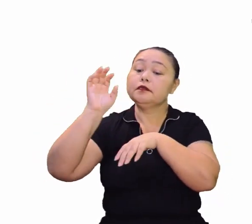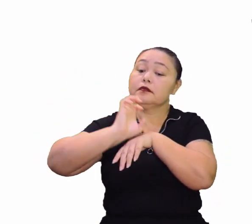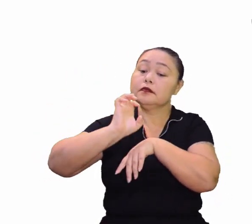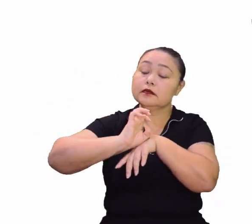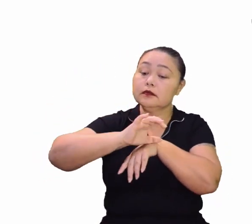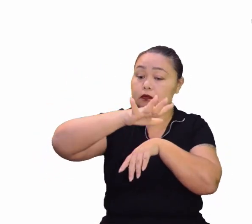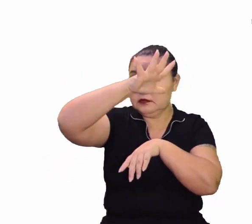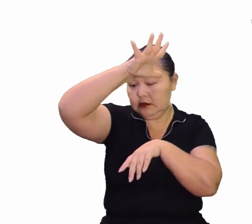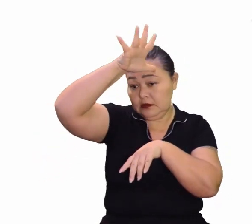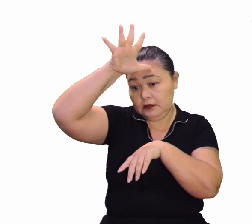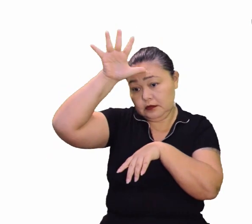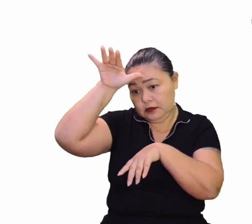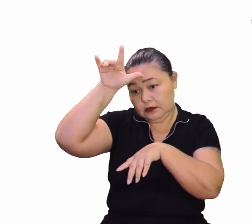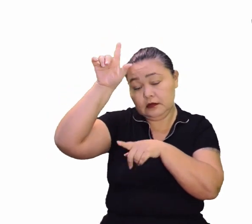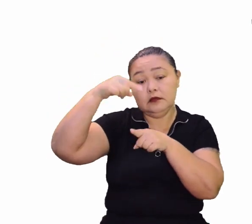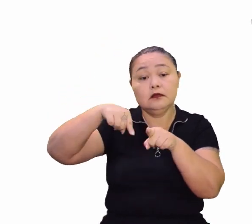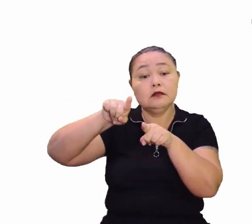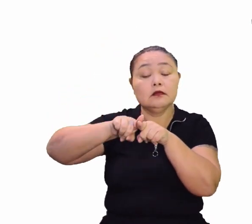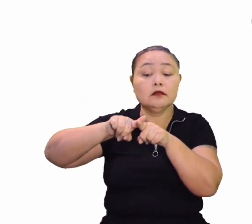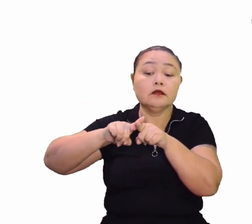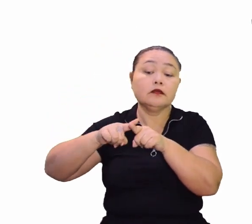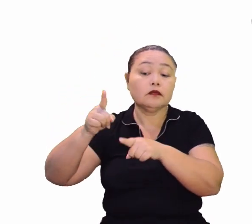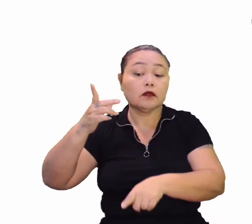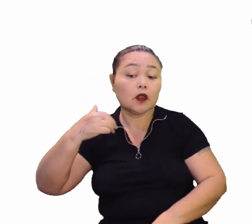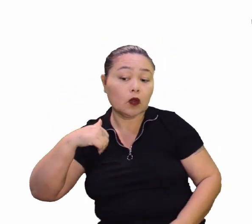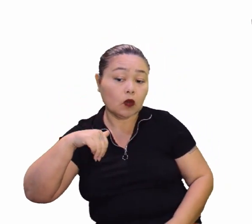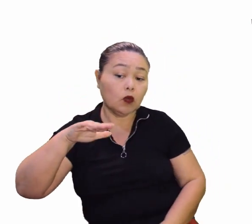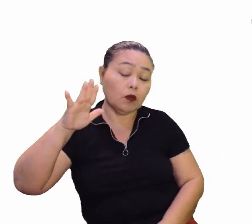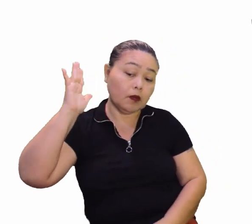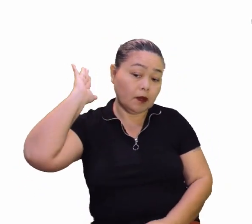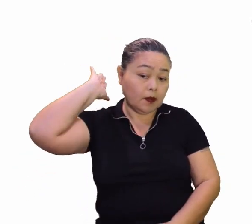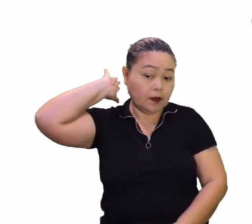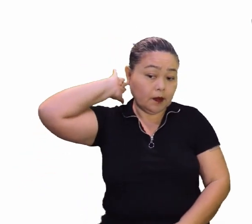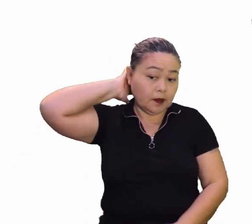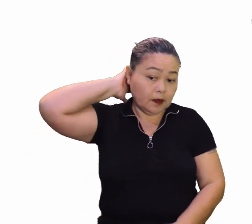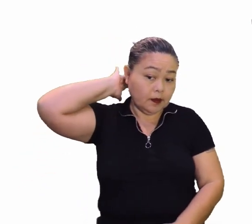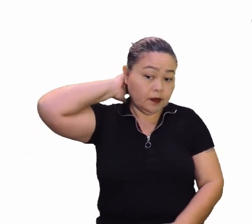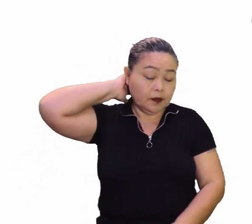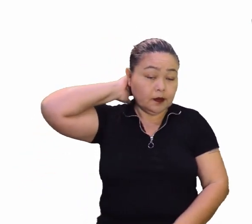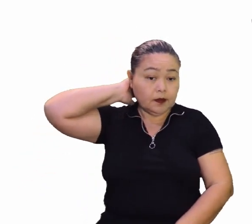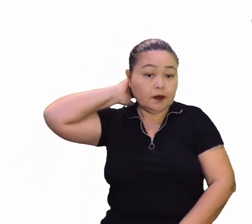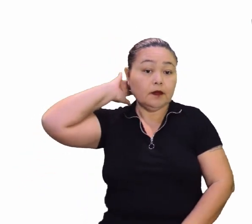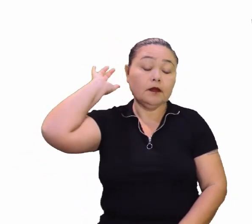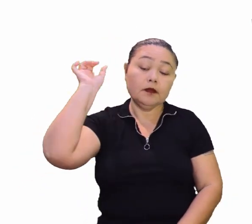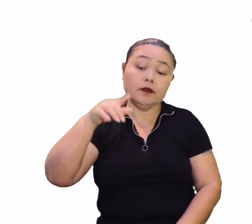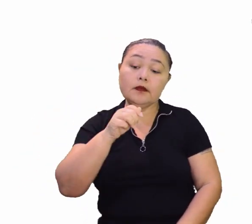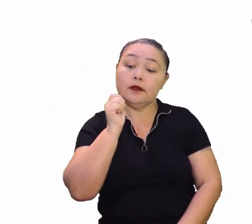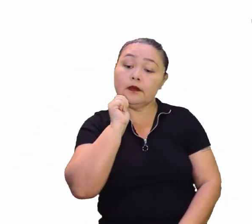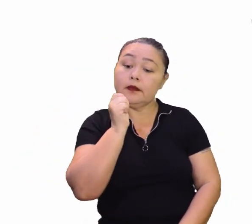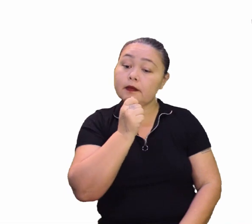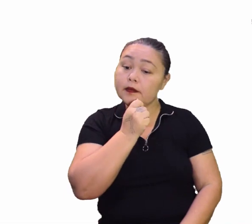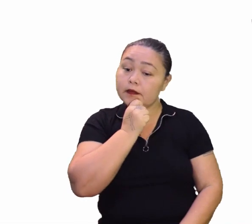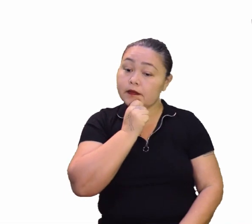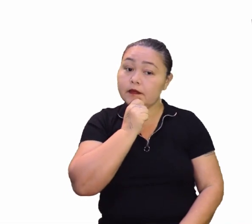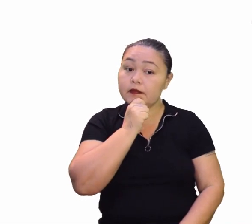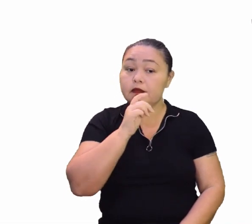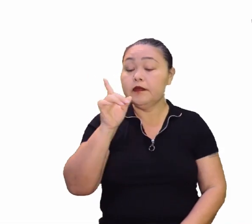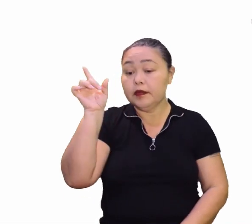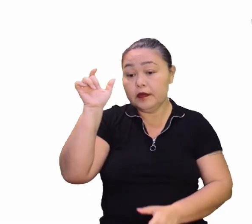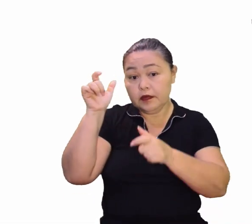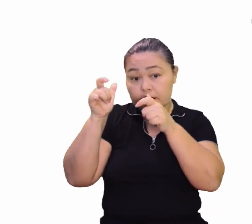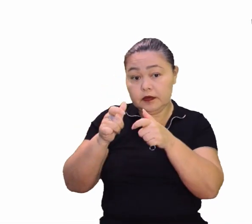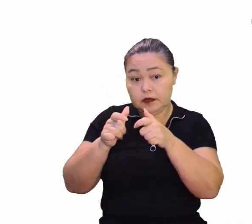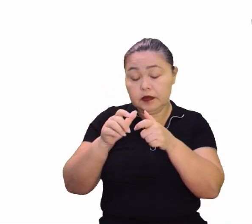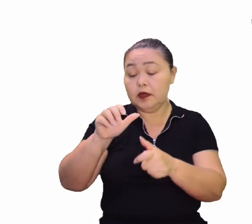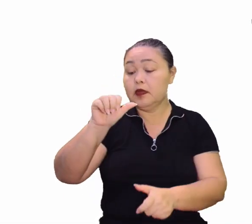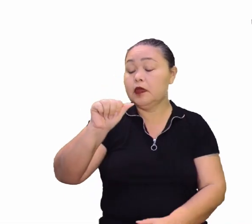Pará e o Amapá. Ok? Que é o do Alté do Chão, né? Alté do Chão. E é interessante